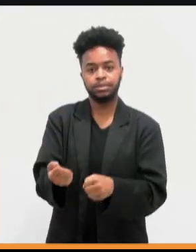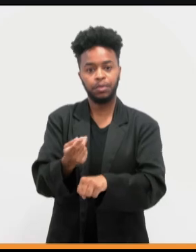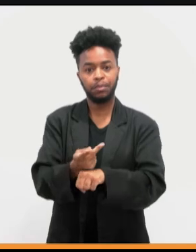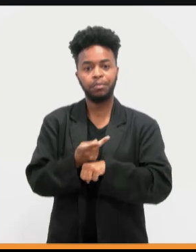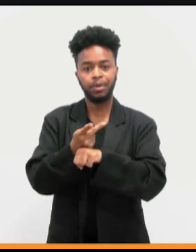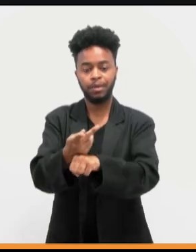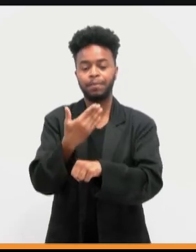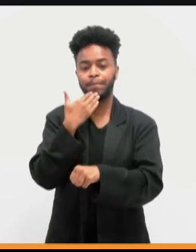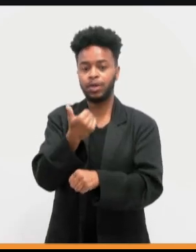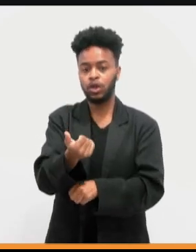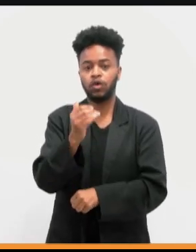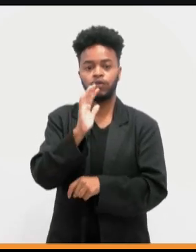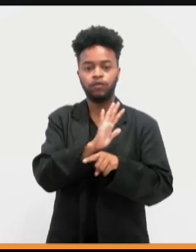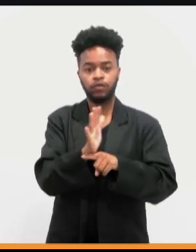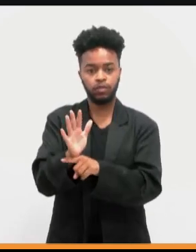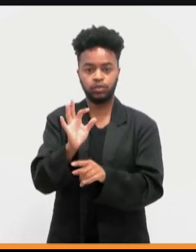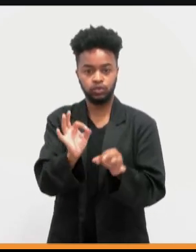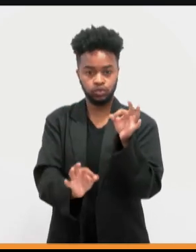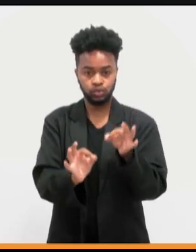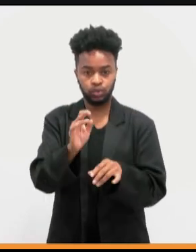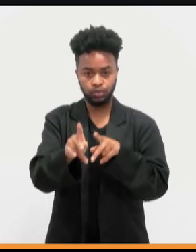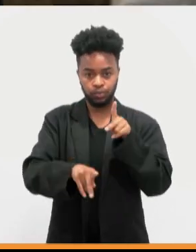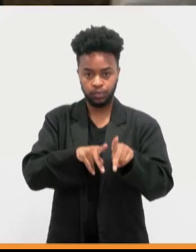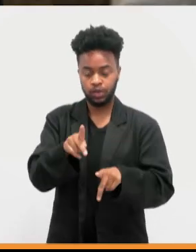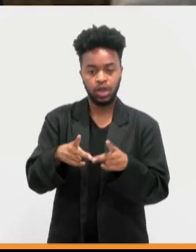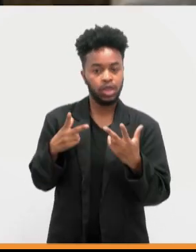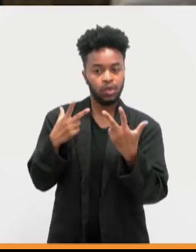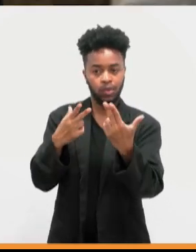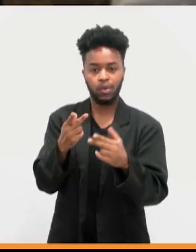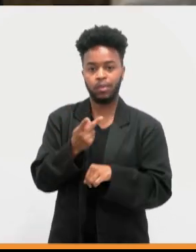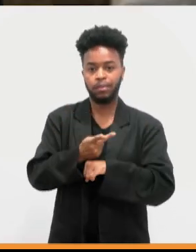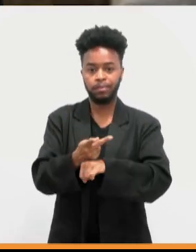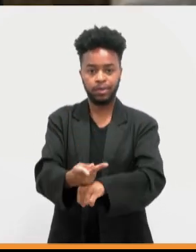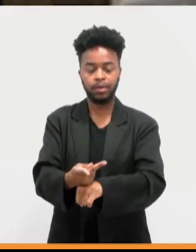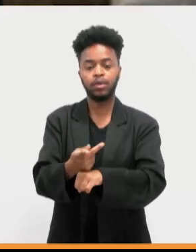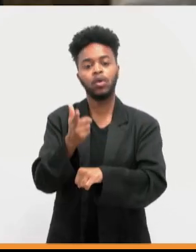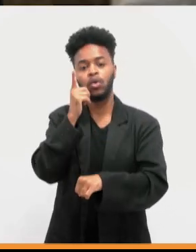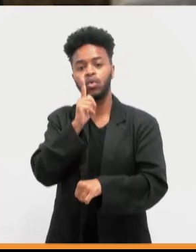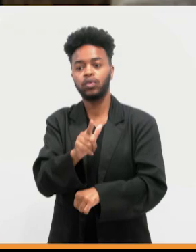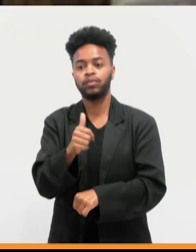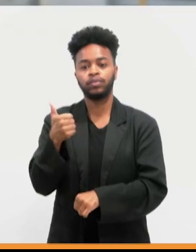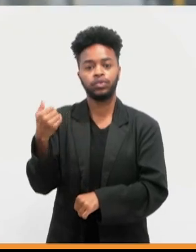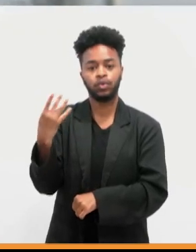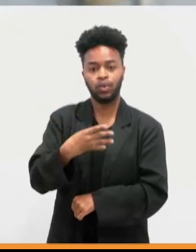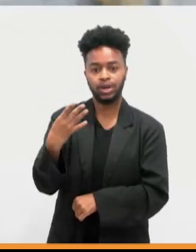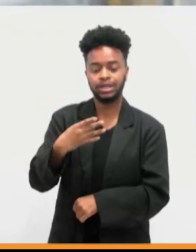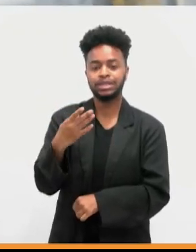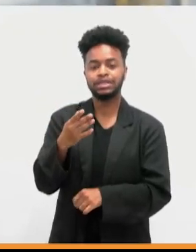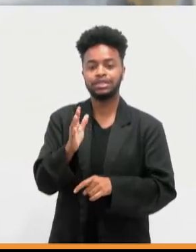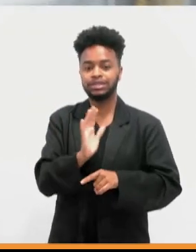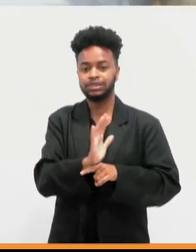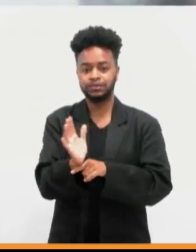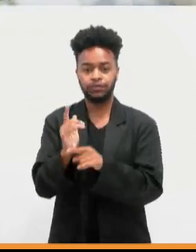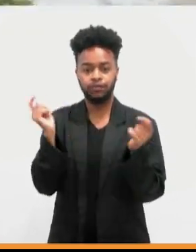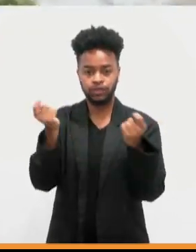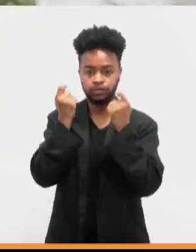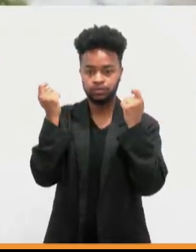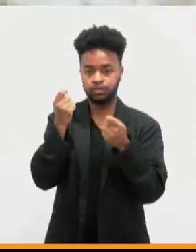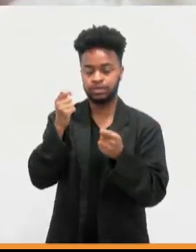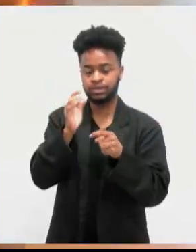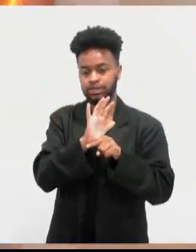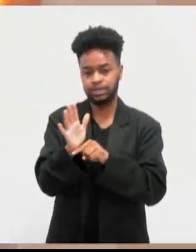filme pelo júri popular, mesmo prêmio que arrebatou no 14º Cinefute, Festival de Cinema de